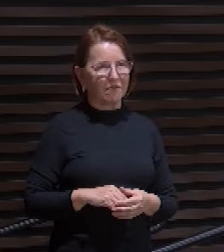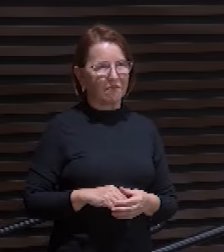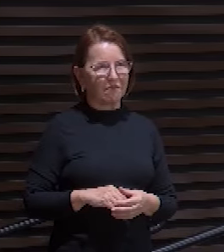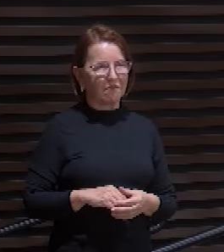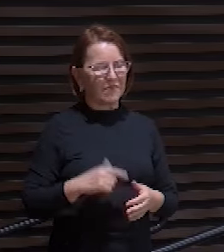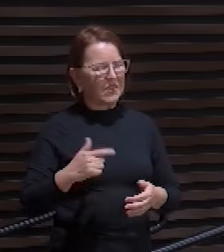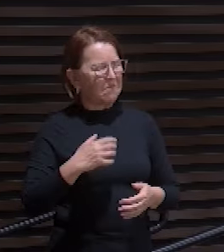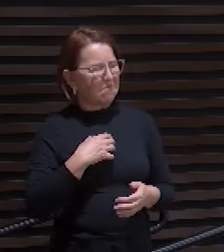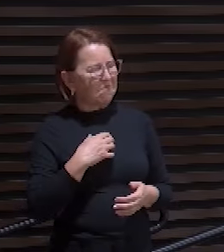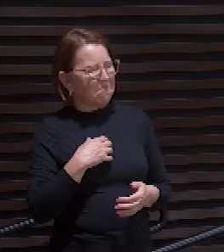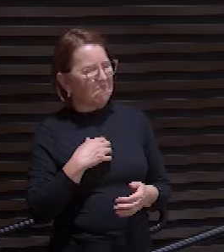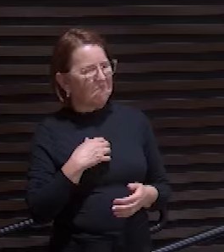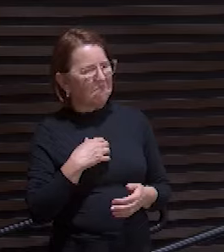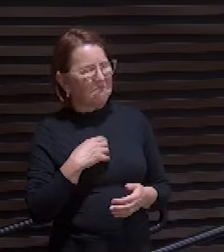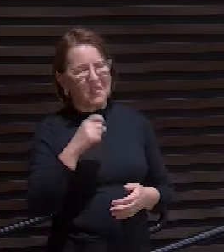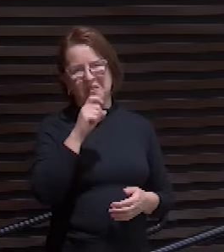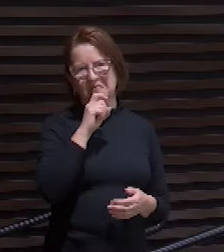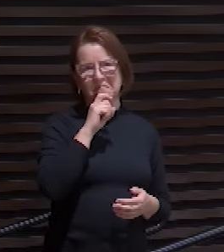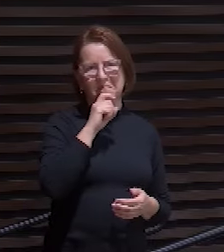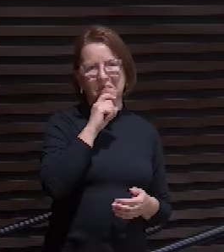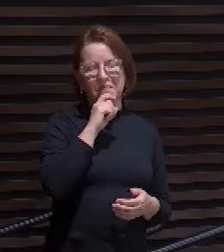Insensível, indiferente.